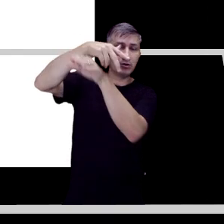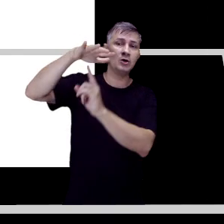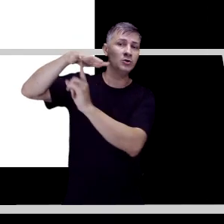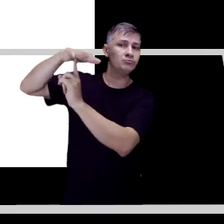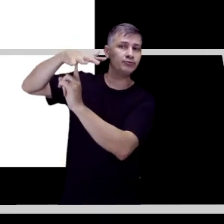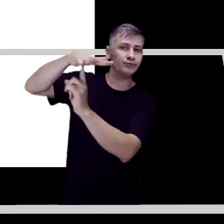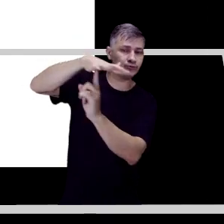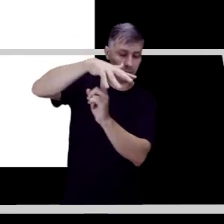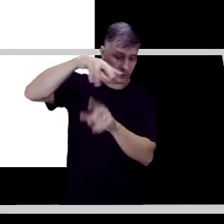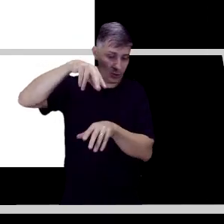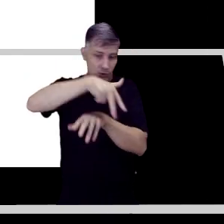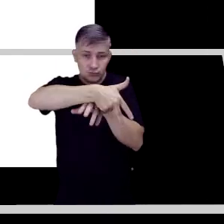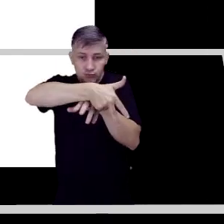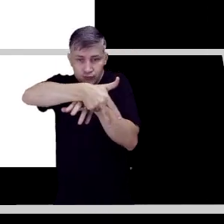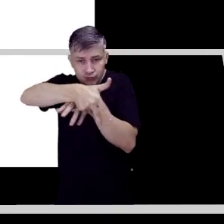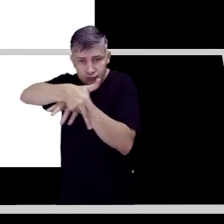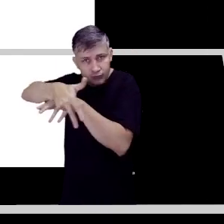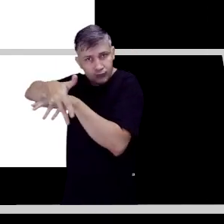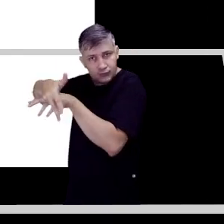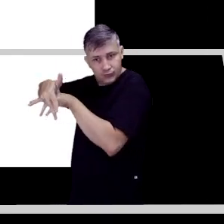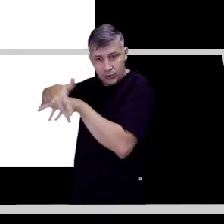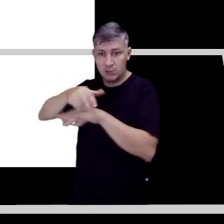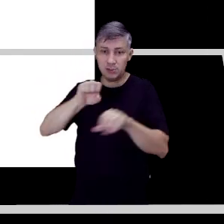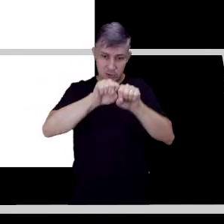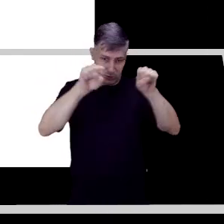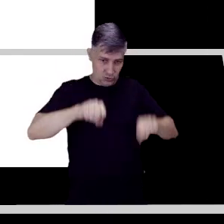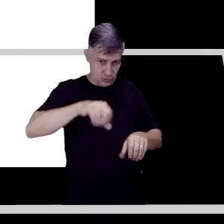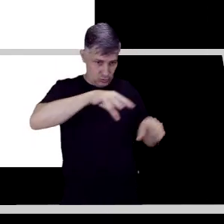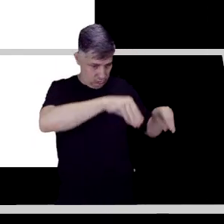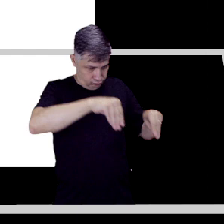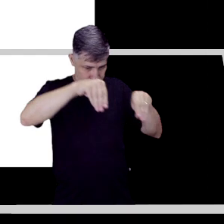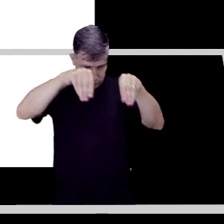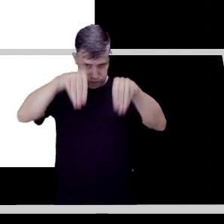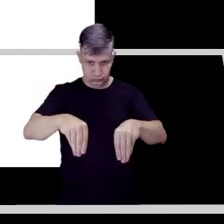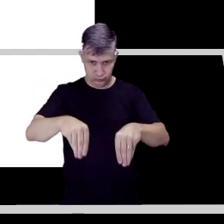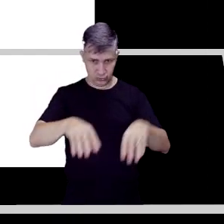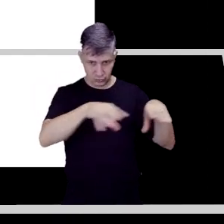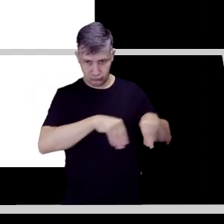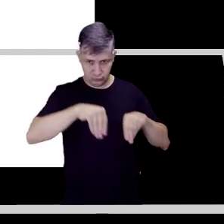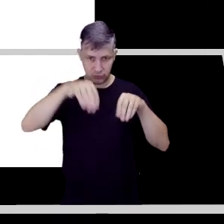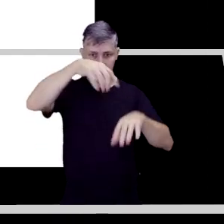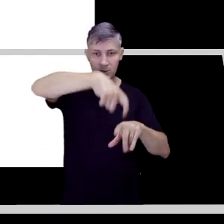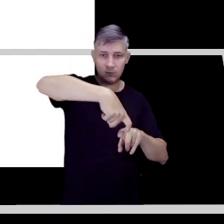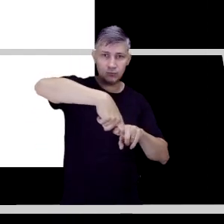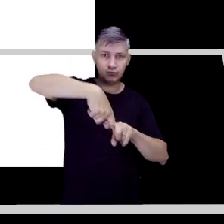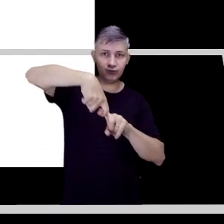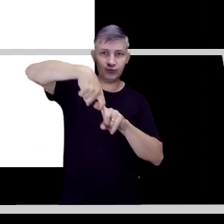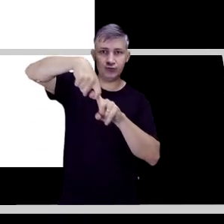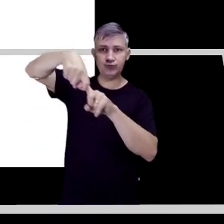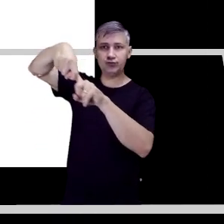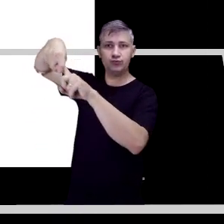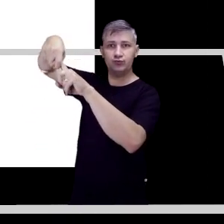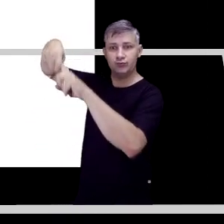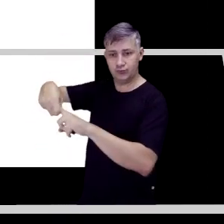o drone que ajuda a monitorar esses sistemas de colocação. Então, aqui a gente está vendo como o painel foi